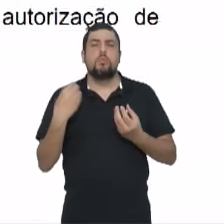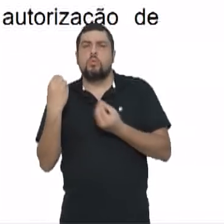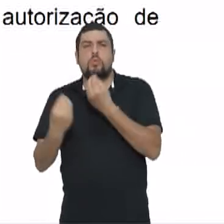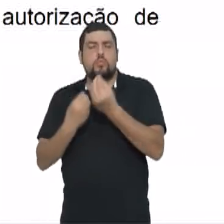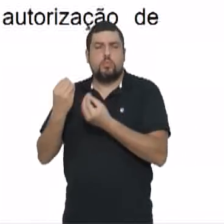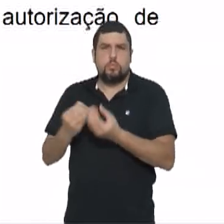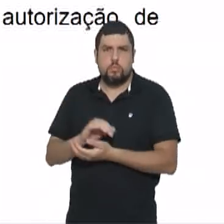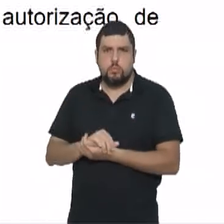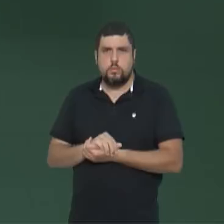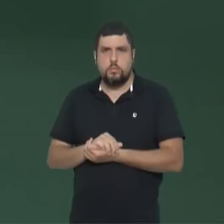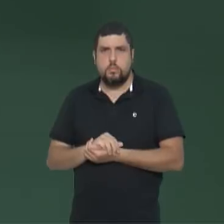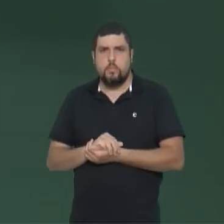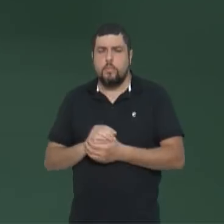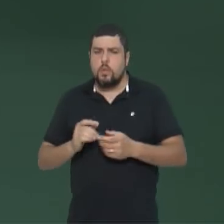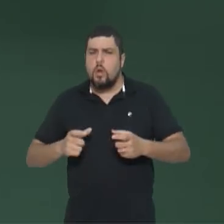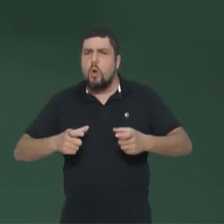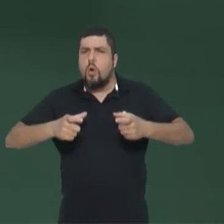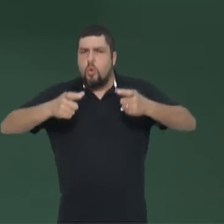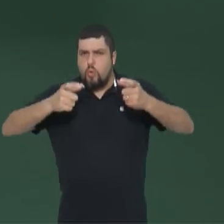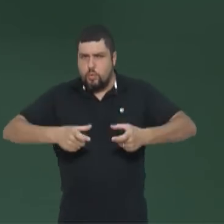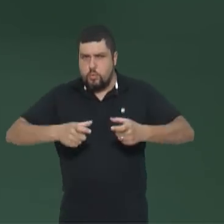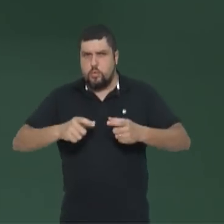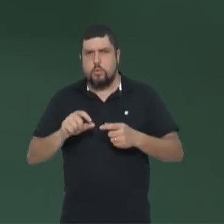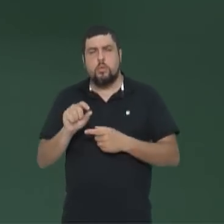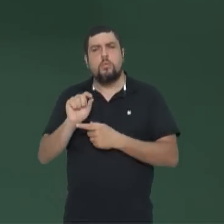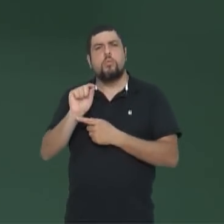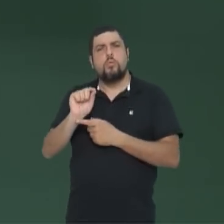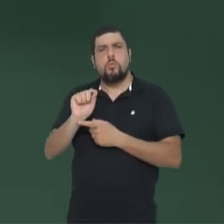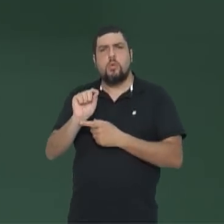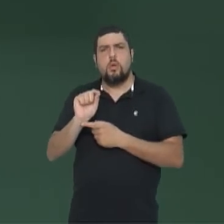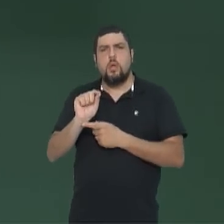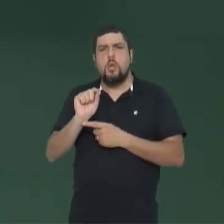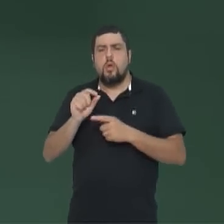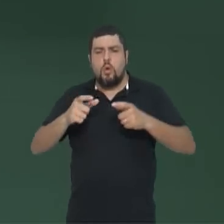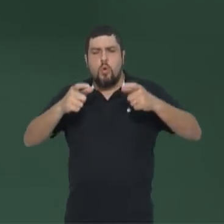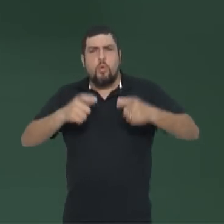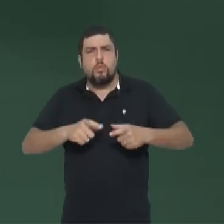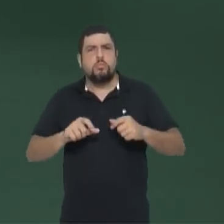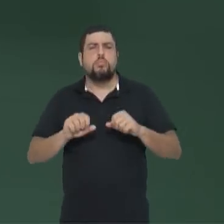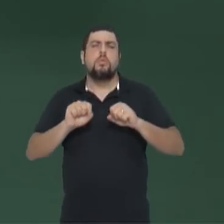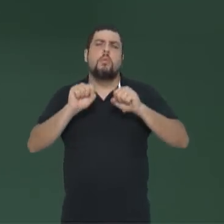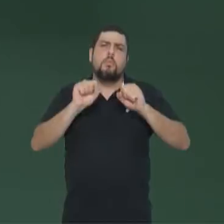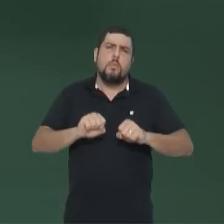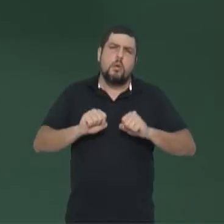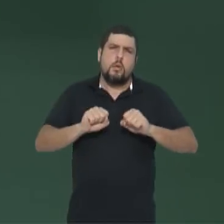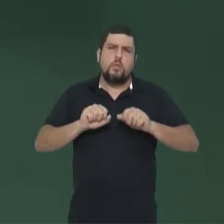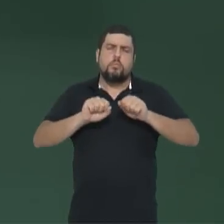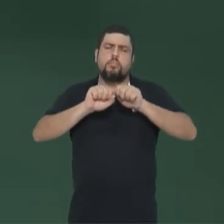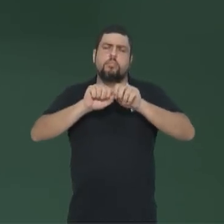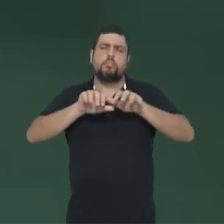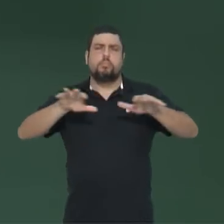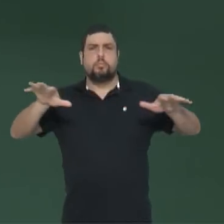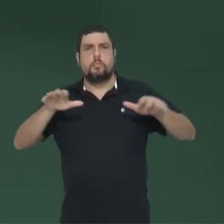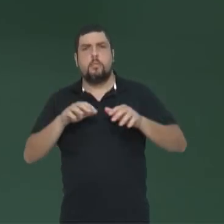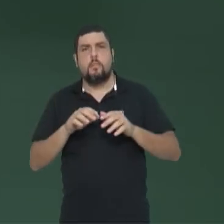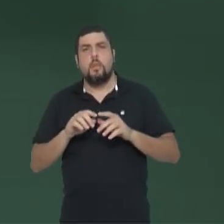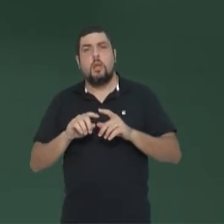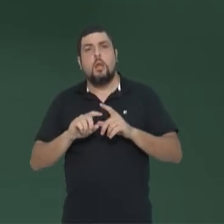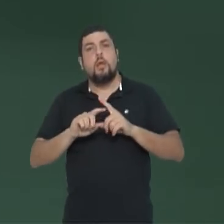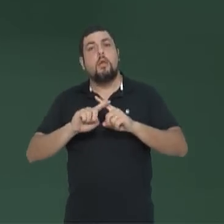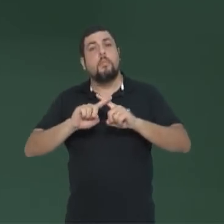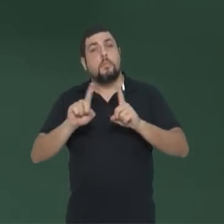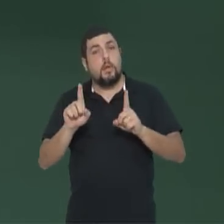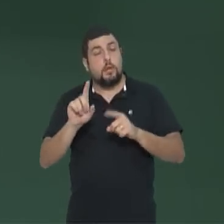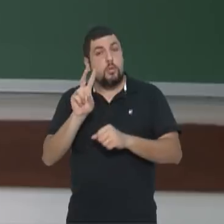Né? Esse onde, pessoal, pode ser uma coisa mais ampla. Só tomem cuidado, porque se